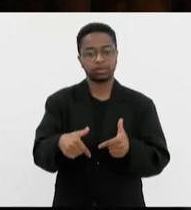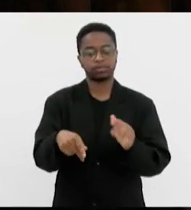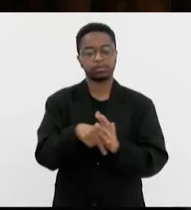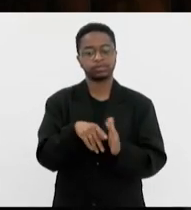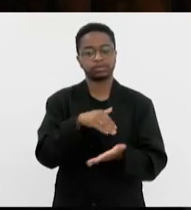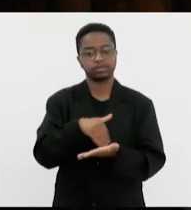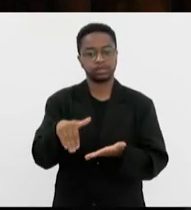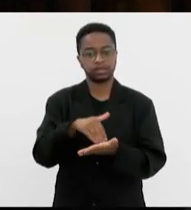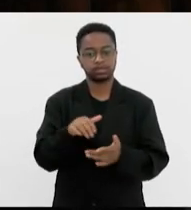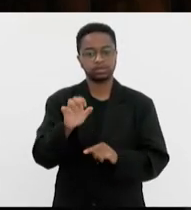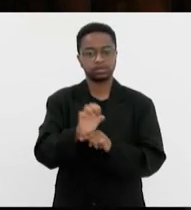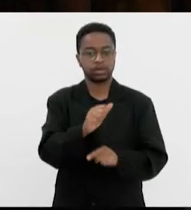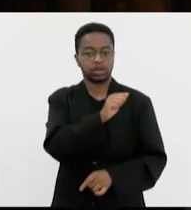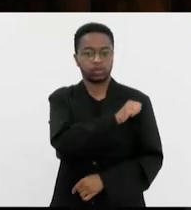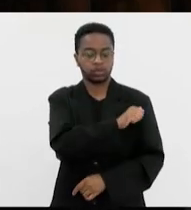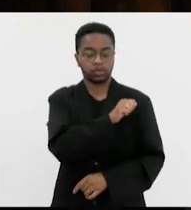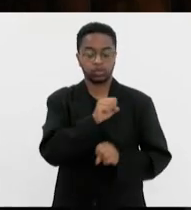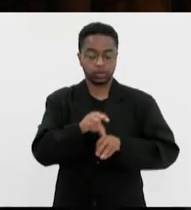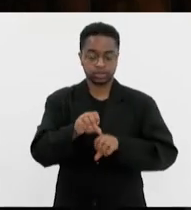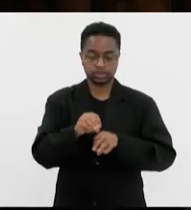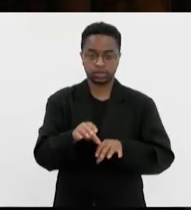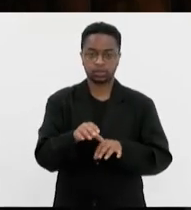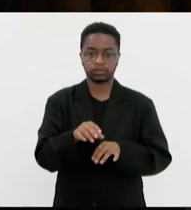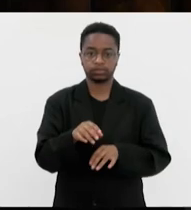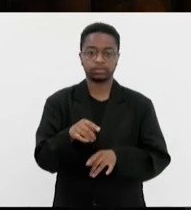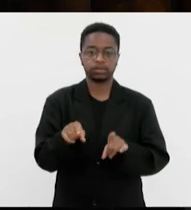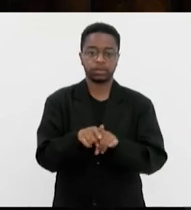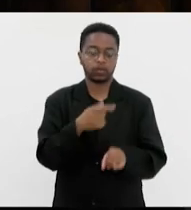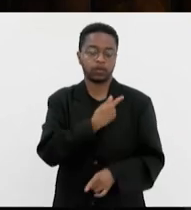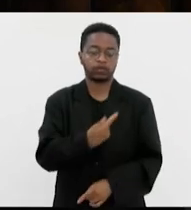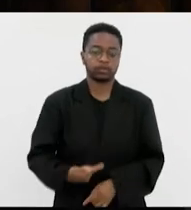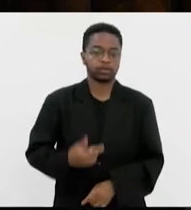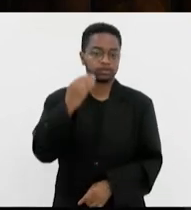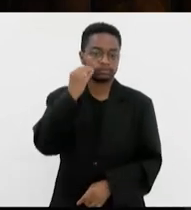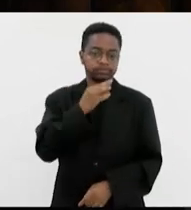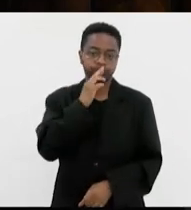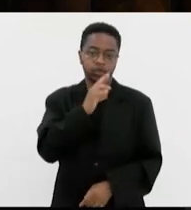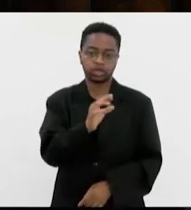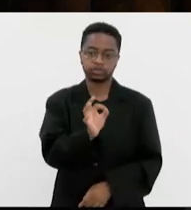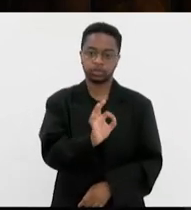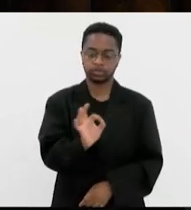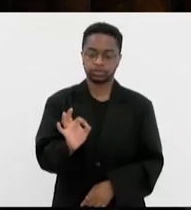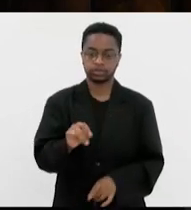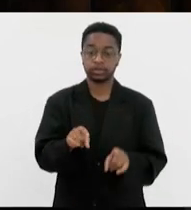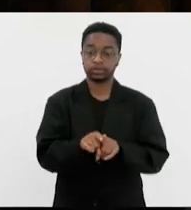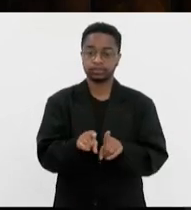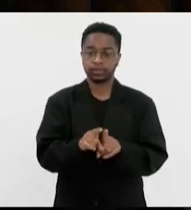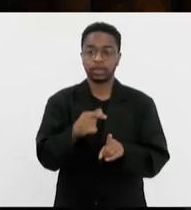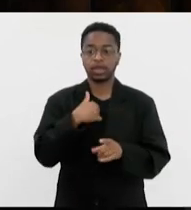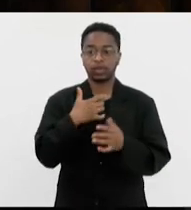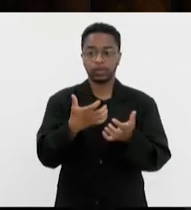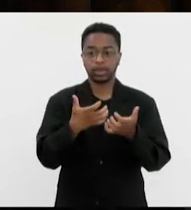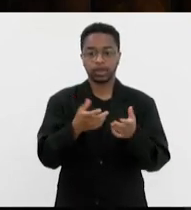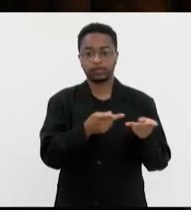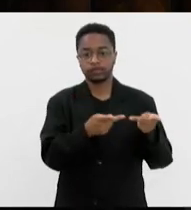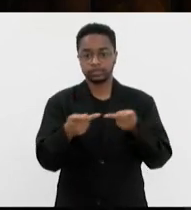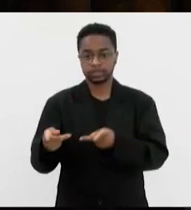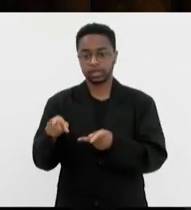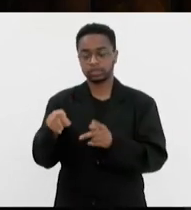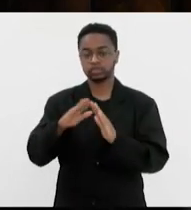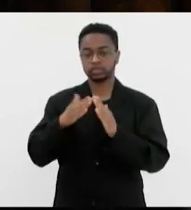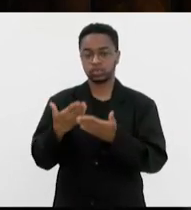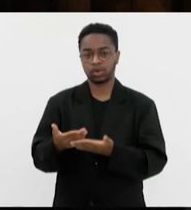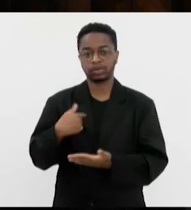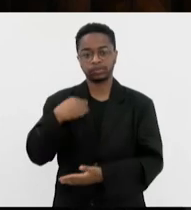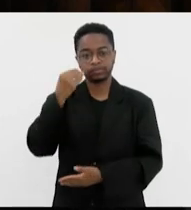Estado de Educação, do governo Cláudio Castro, em ajudar a dar respostas. Aliás, eu quero visitar em breve a escola, pretendo ir lá